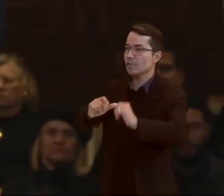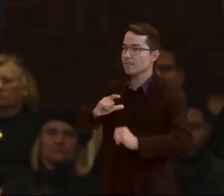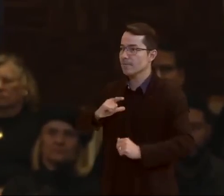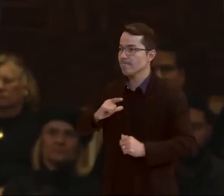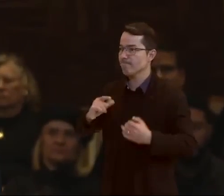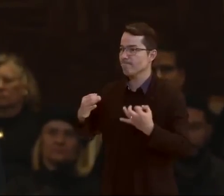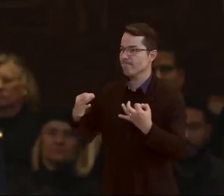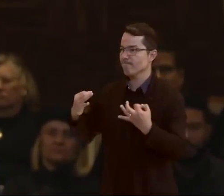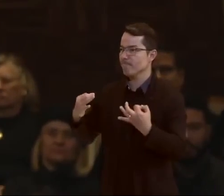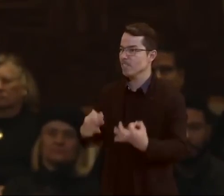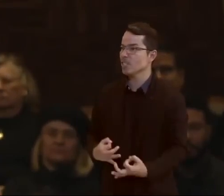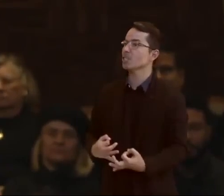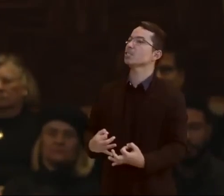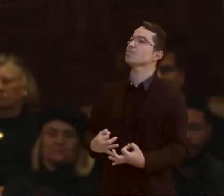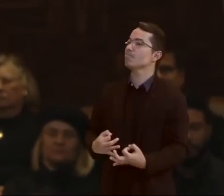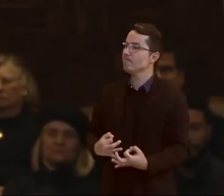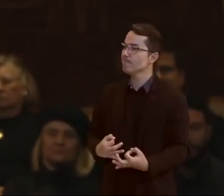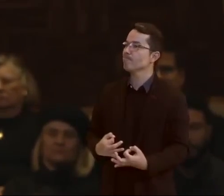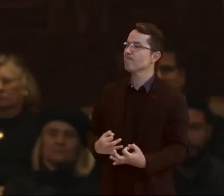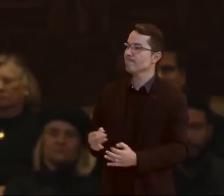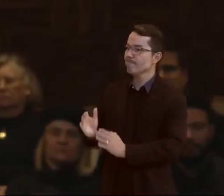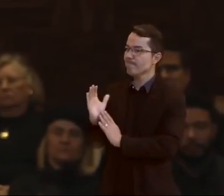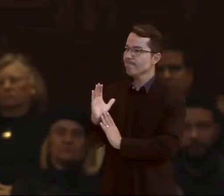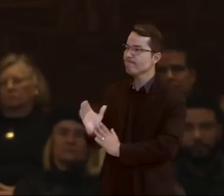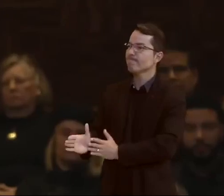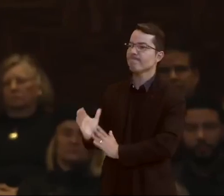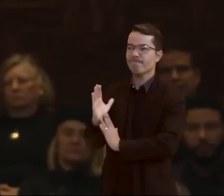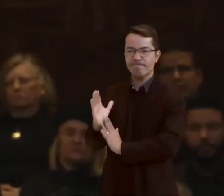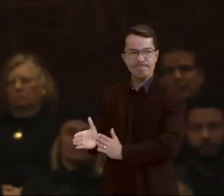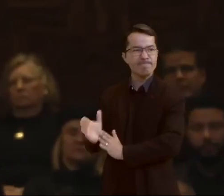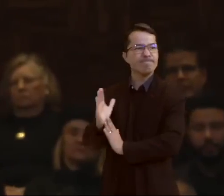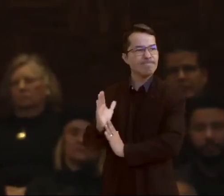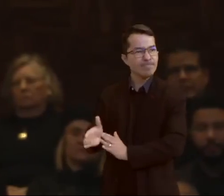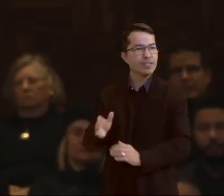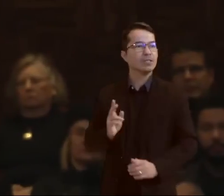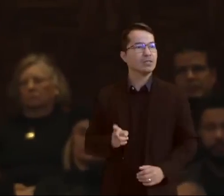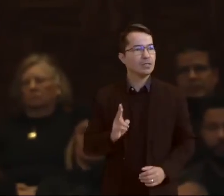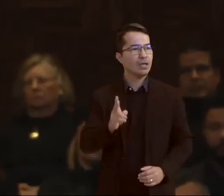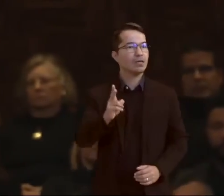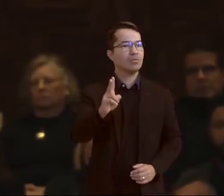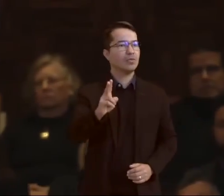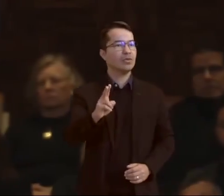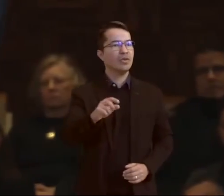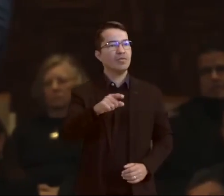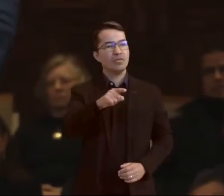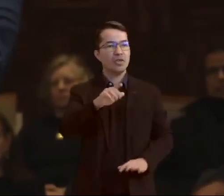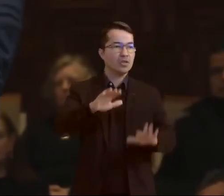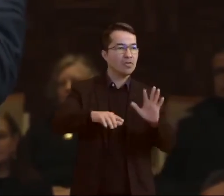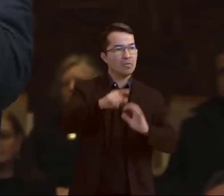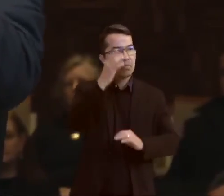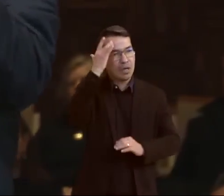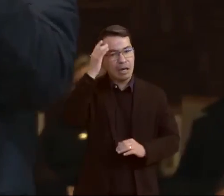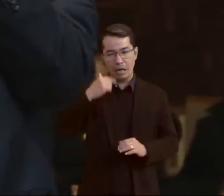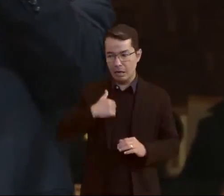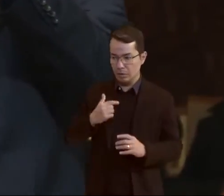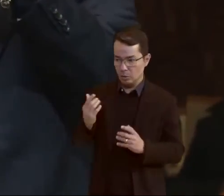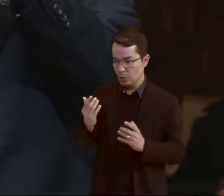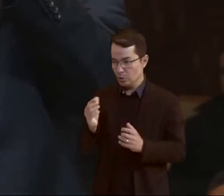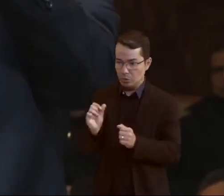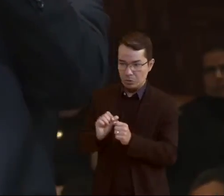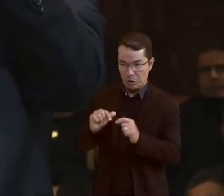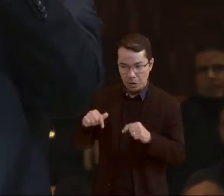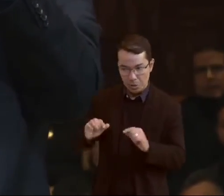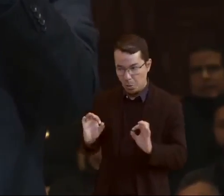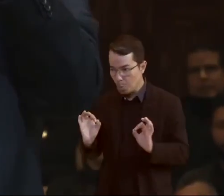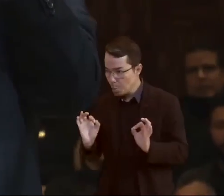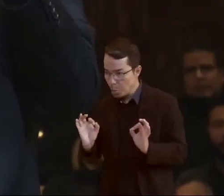você e você vai dizer assim, mas aqui não funciona. Você vai dizer, não, funciona, porque eu sou servo do Senhor Jesus Cristo e Ele